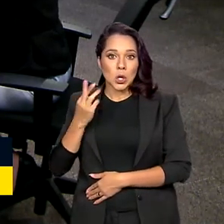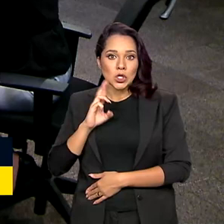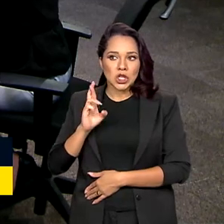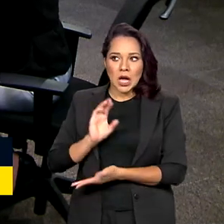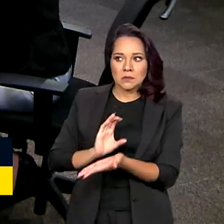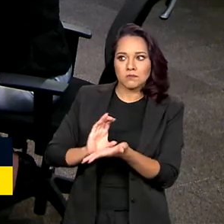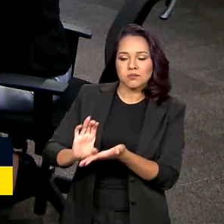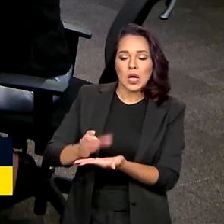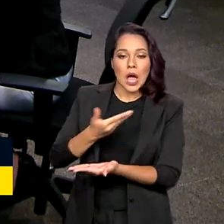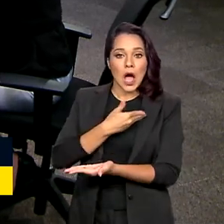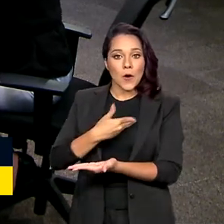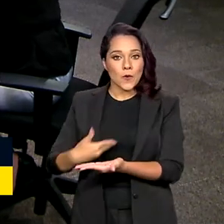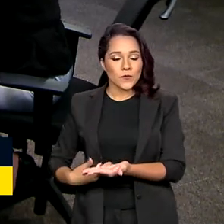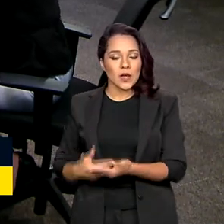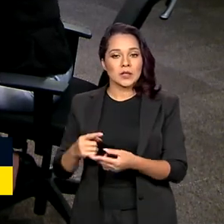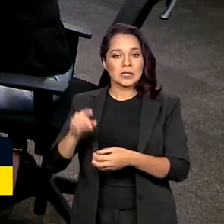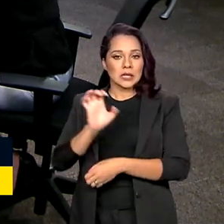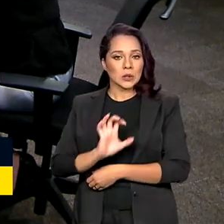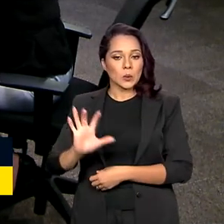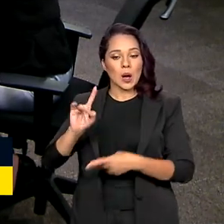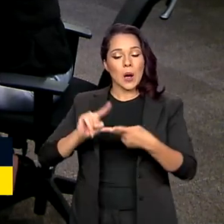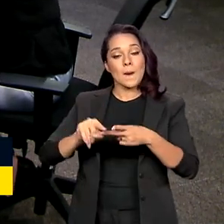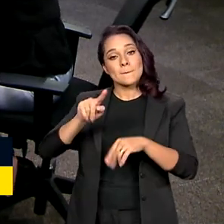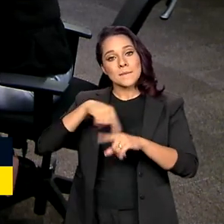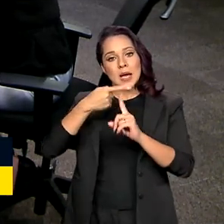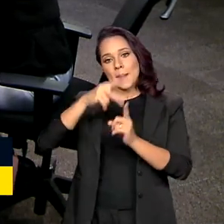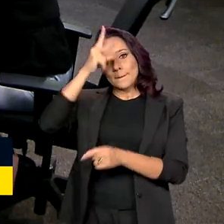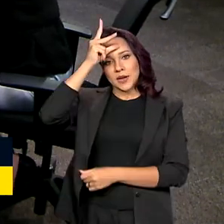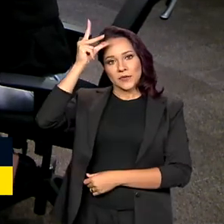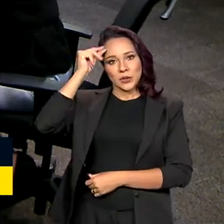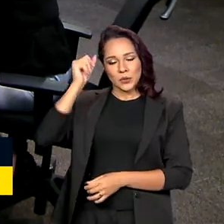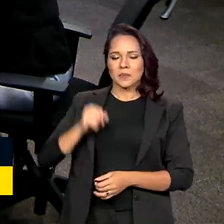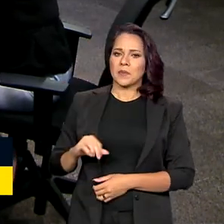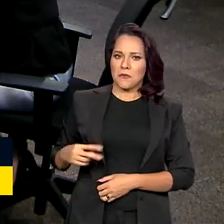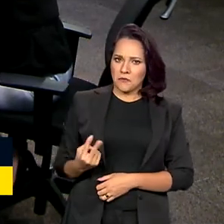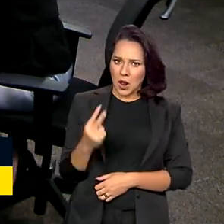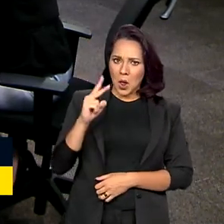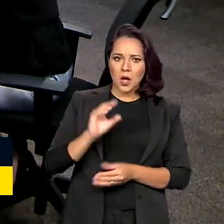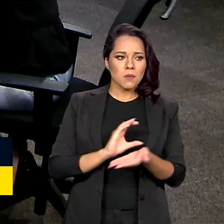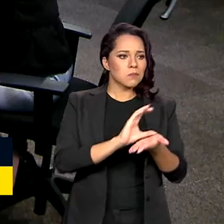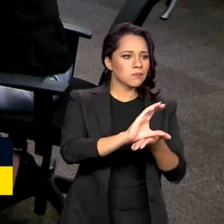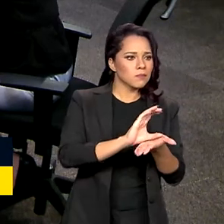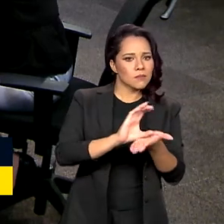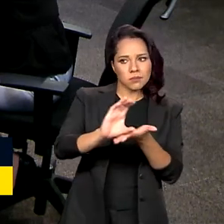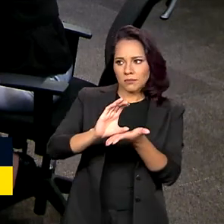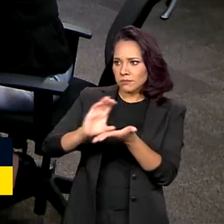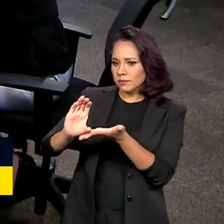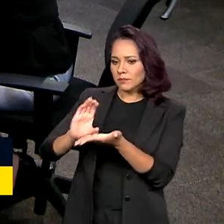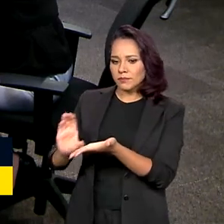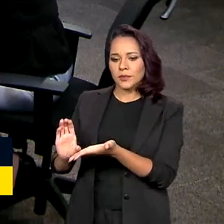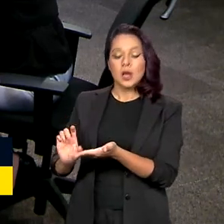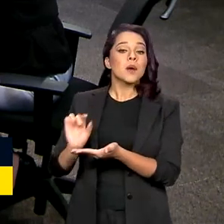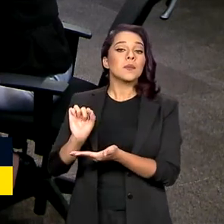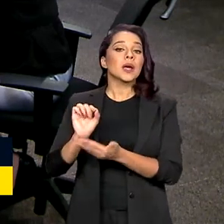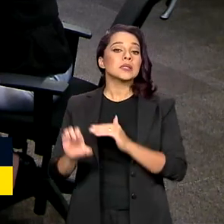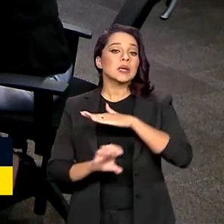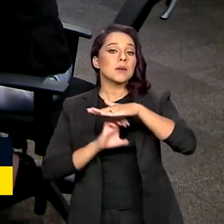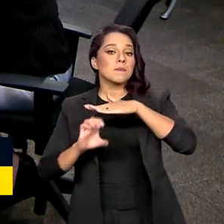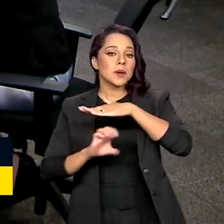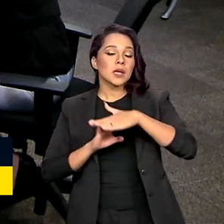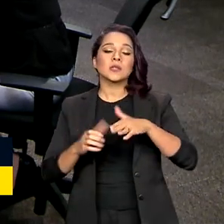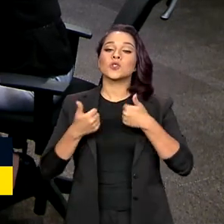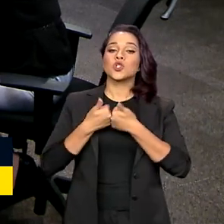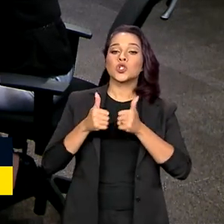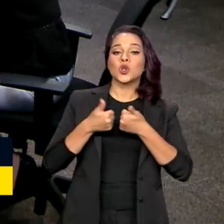R$ 2,460 milhões a governos estaduais e prefeituras, valor que será distribuído para os prestadores de serviço